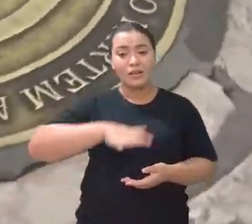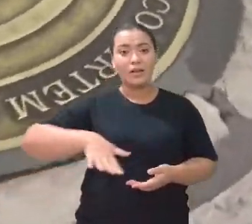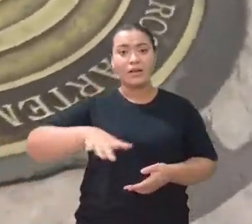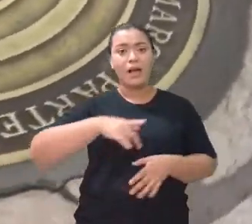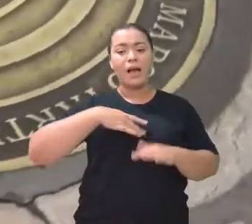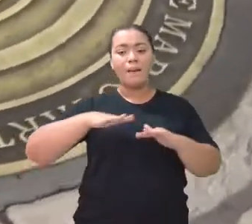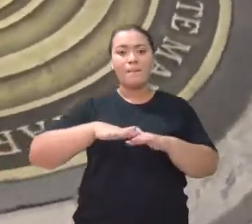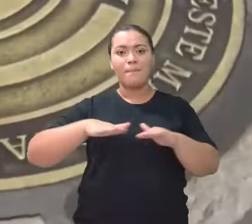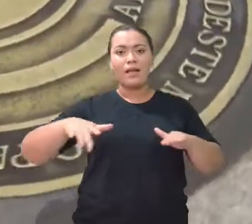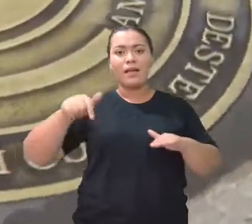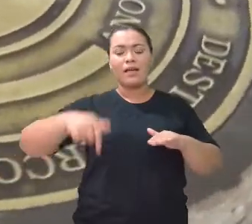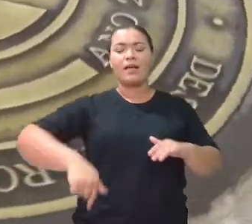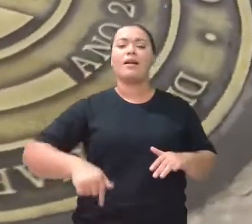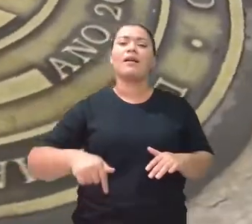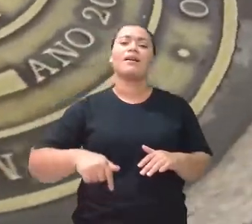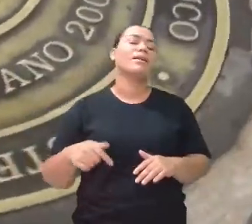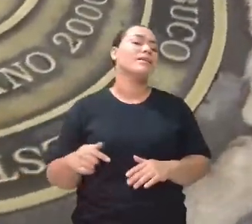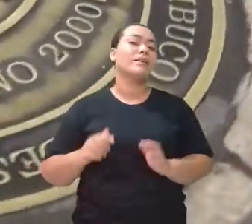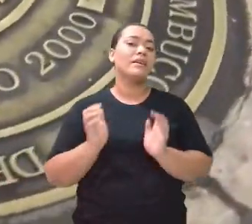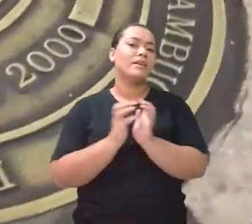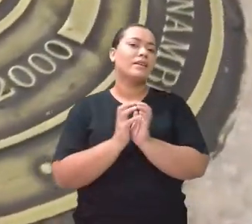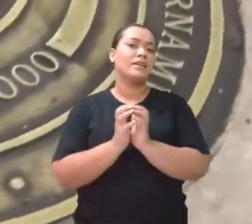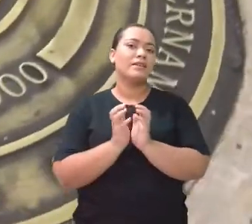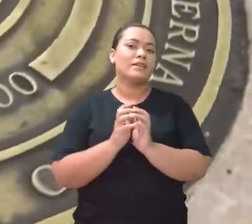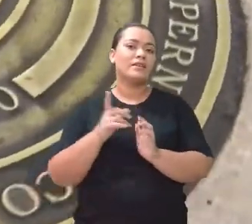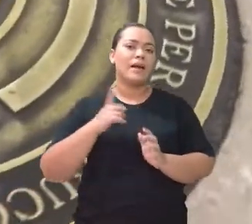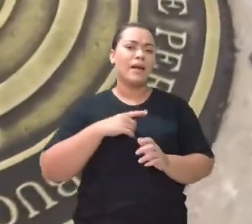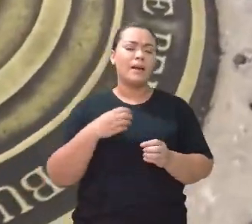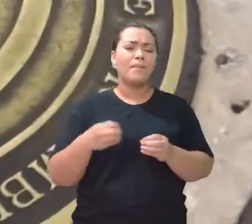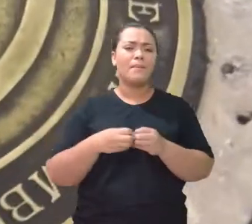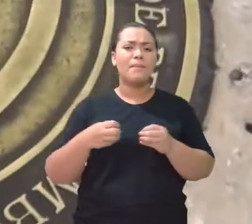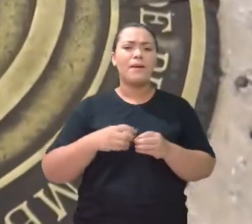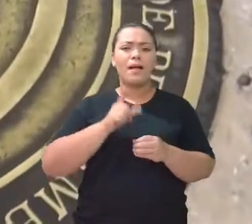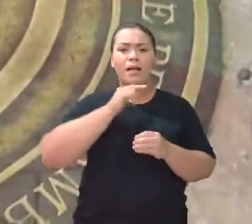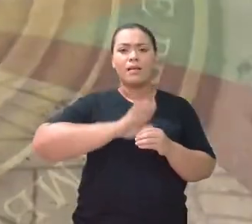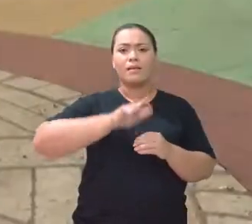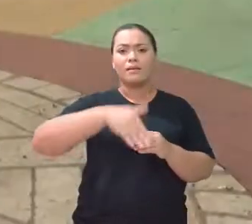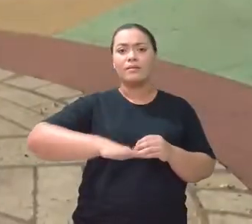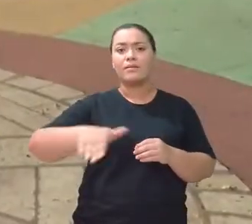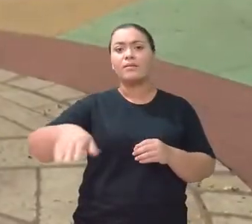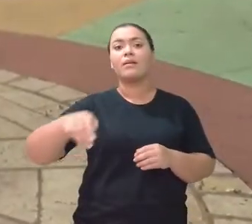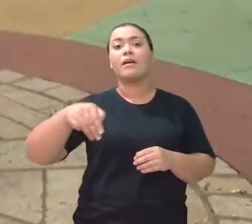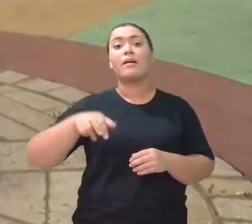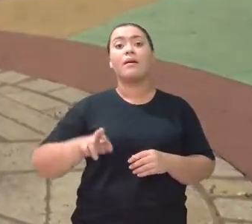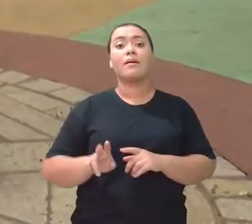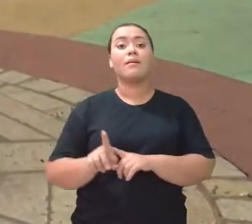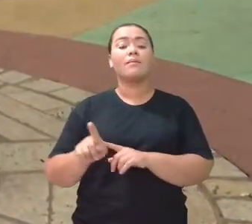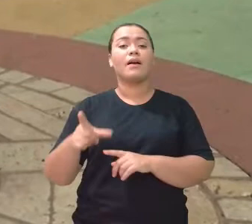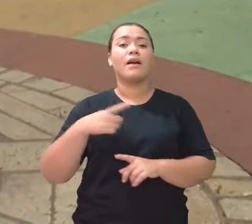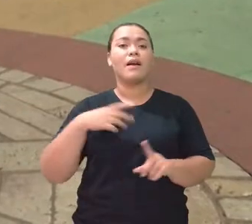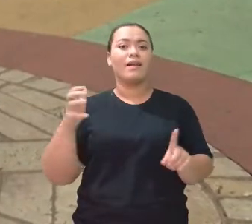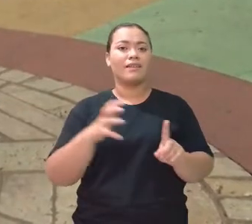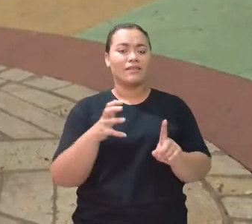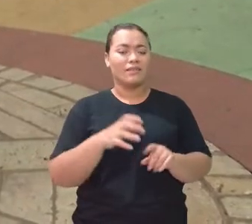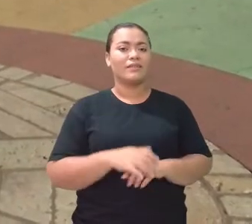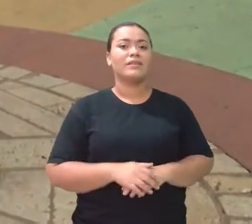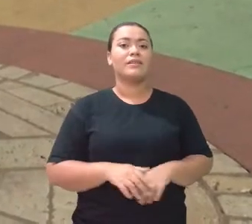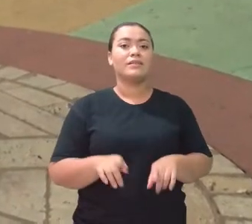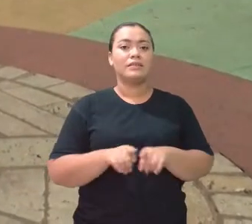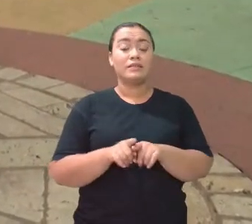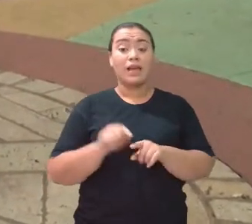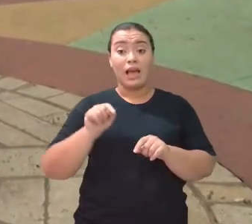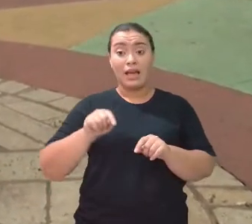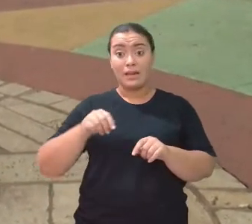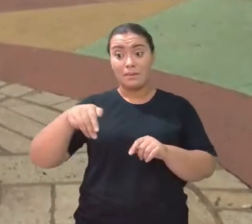nosso Recife, a planície flúvio marinha, toda interferência do mar. A gente está aqui o que? Abaixo do nível do